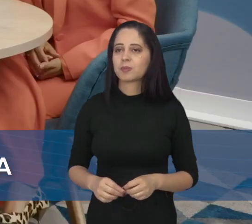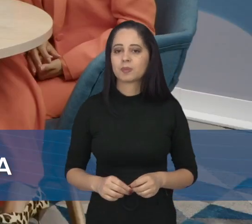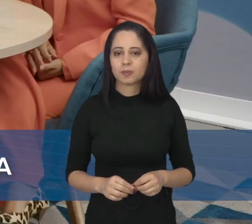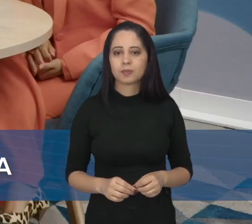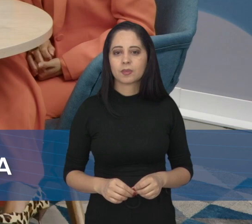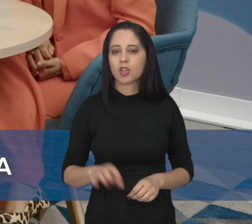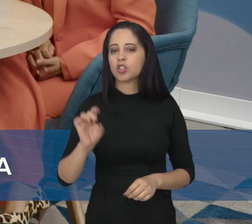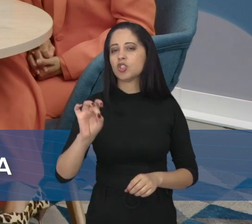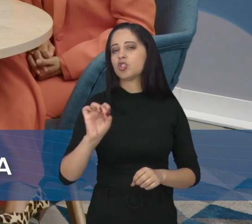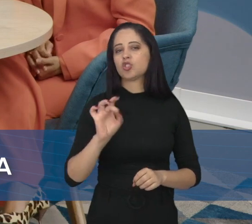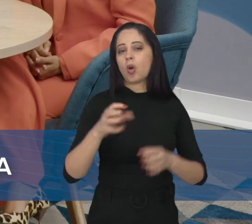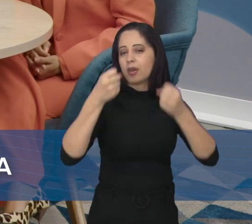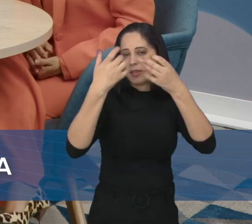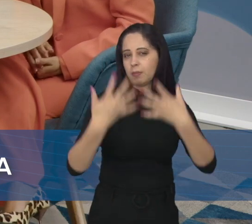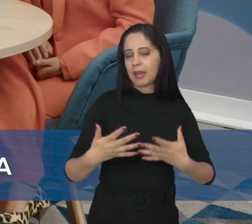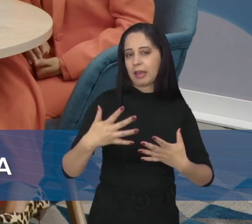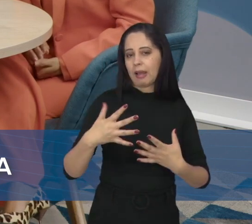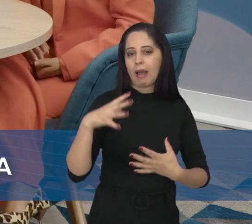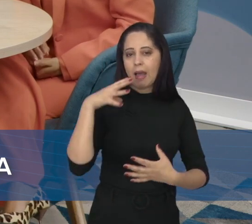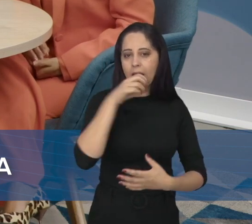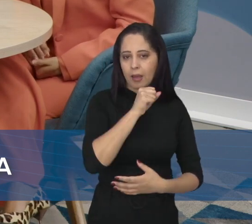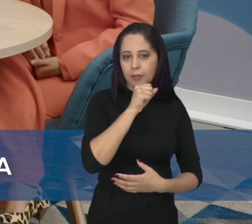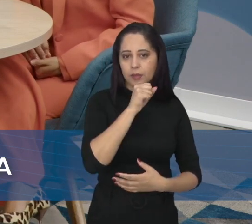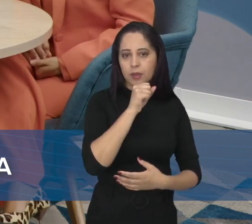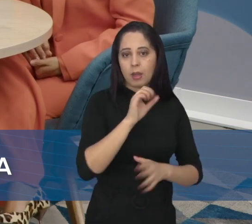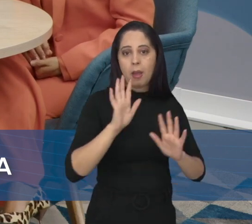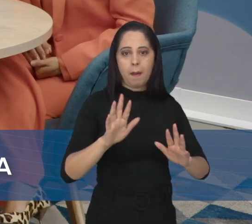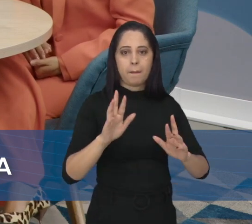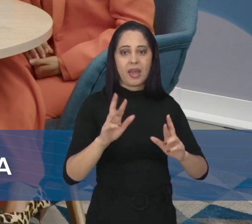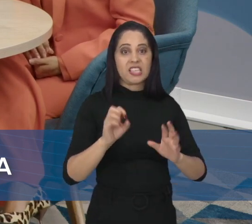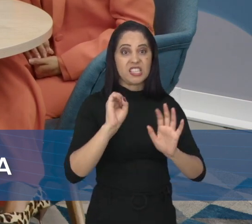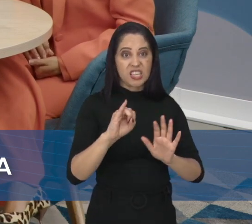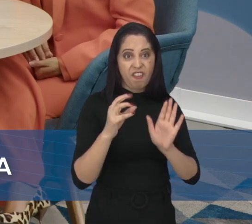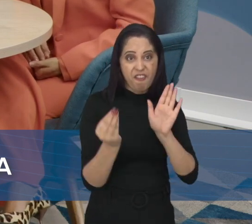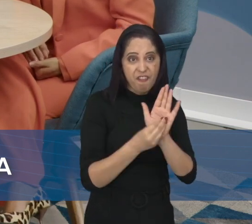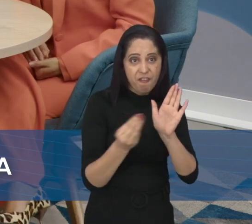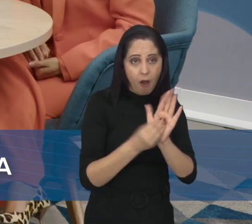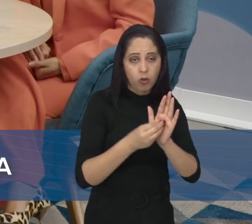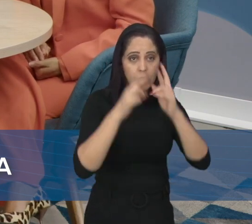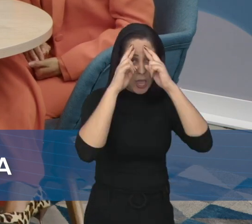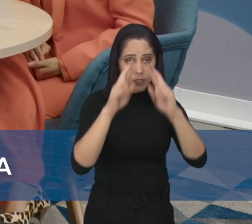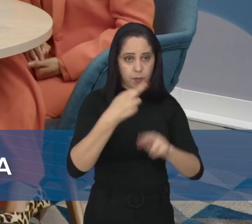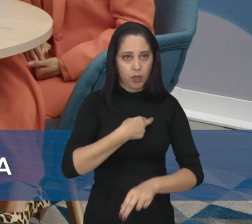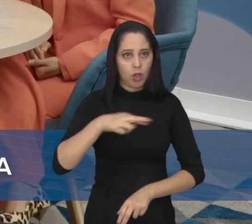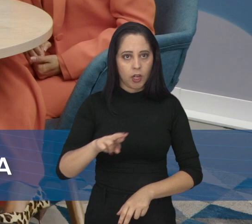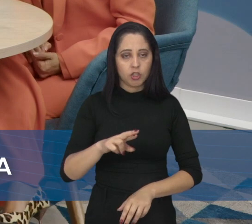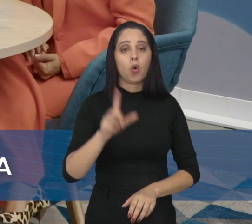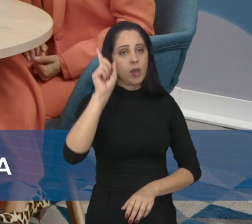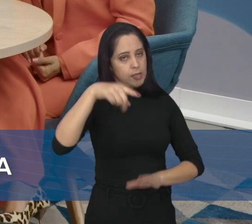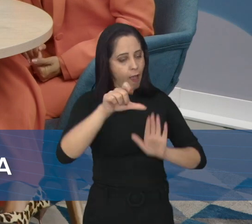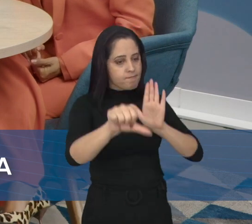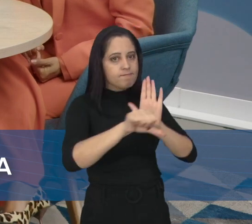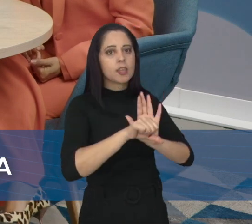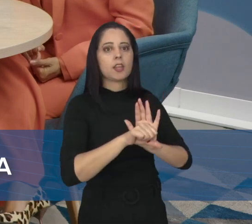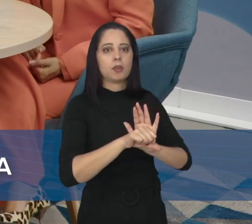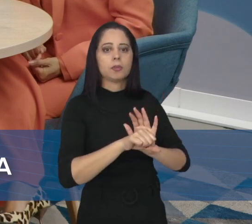aqui, deixar bem claro, a intolerância religiosa é um crime inafiançável, né? É crime inafiançável.